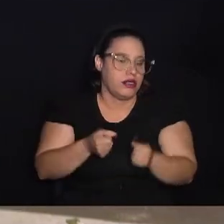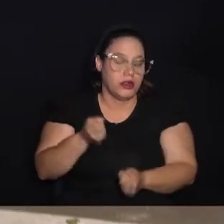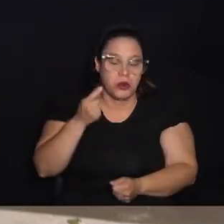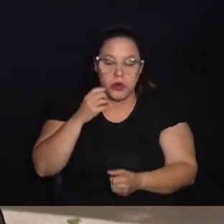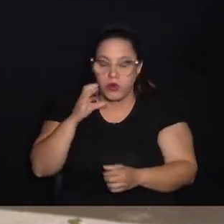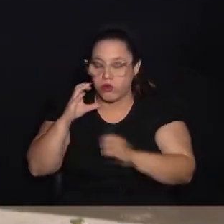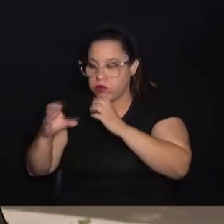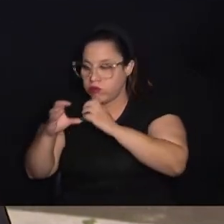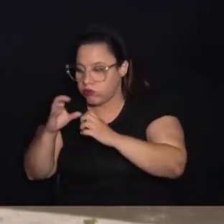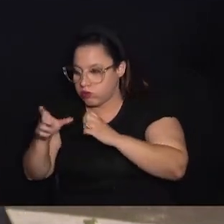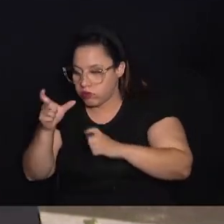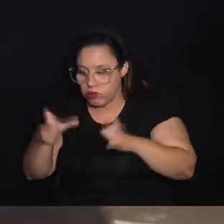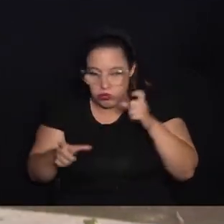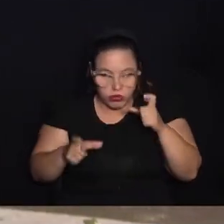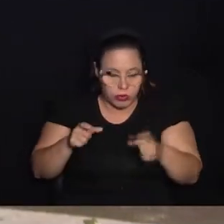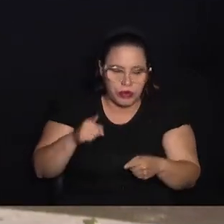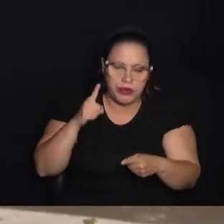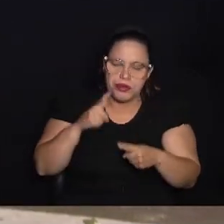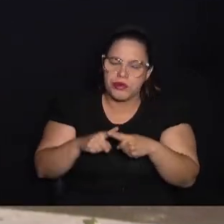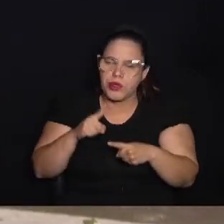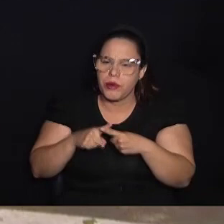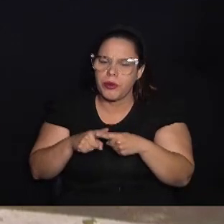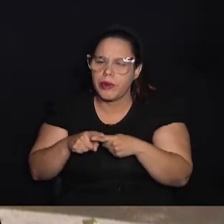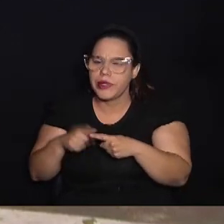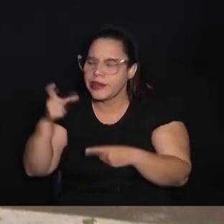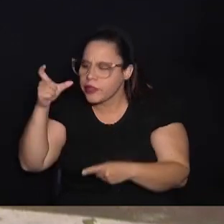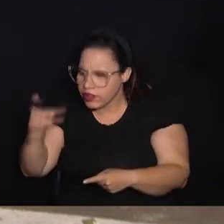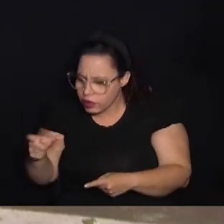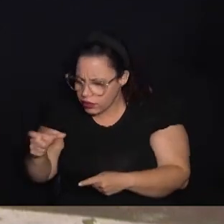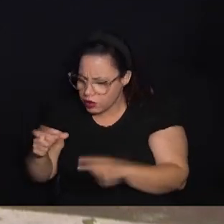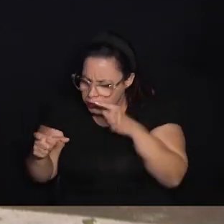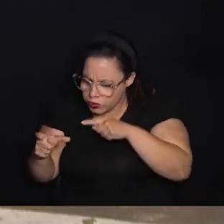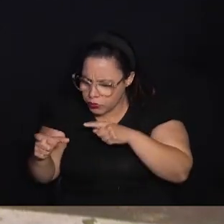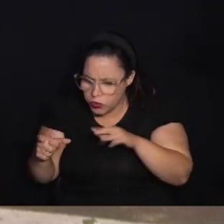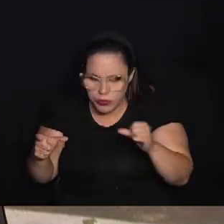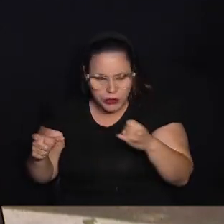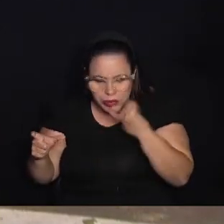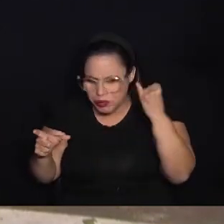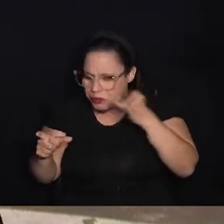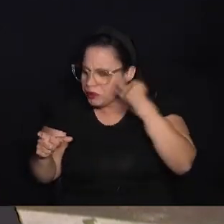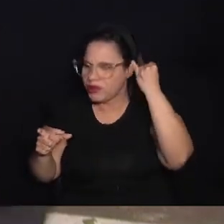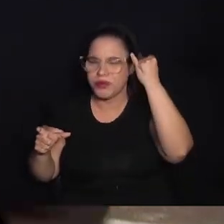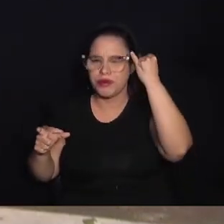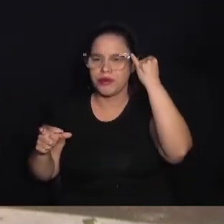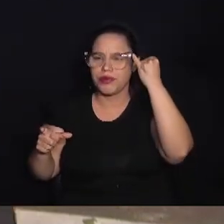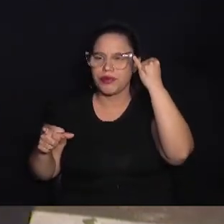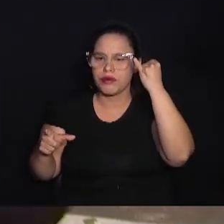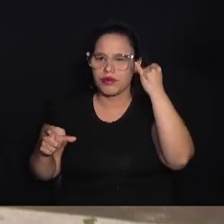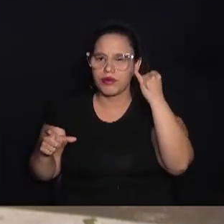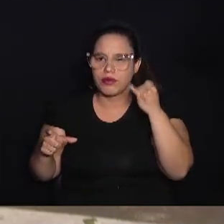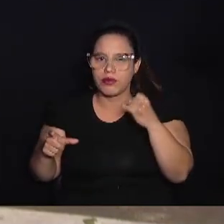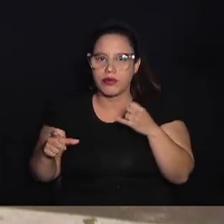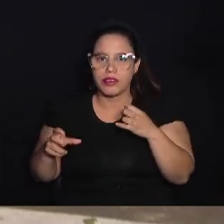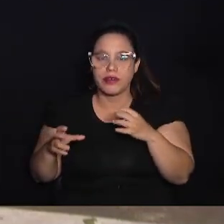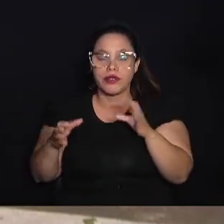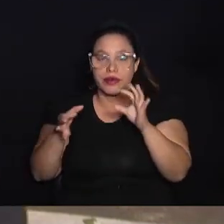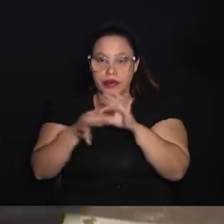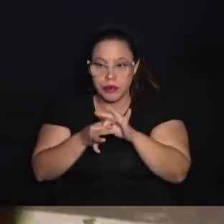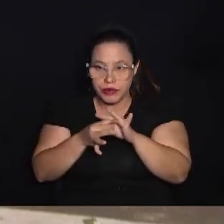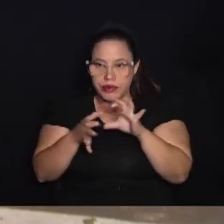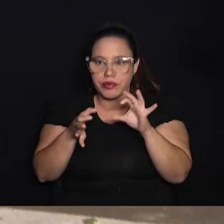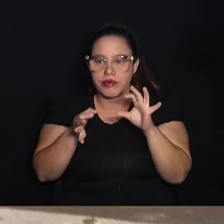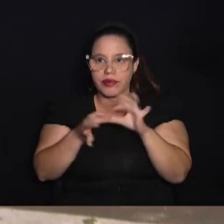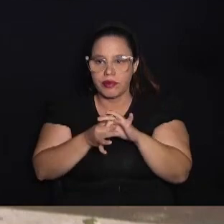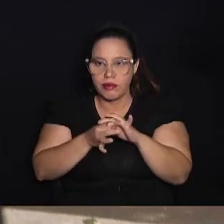essa história porque que esses pontos são pontos históricos né e culturais e ao mesmo tempo integrar a